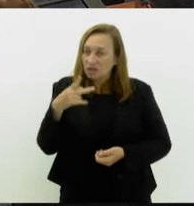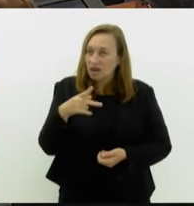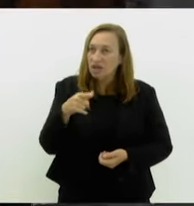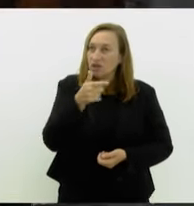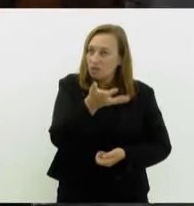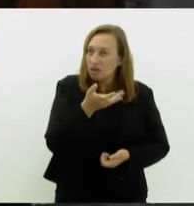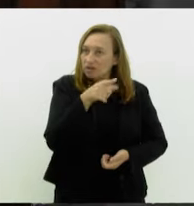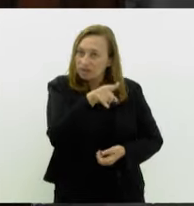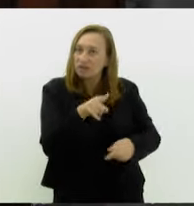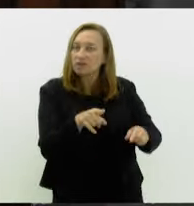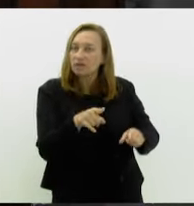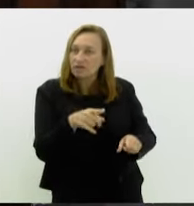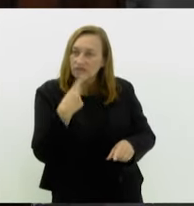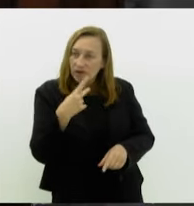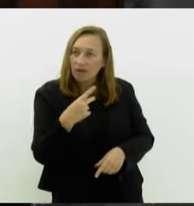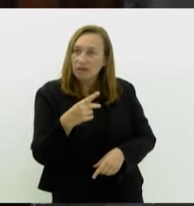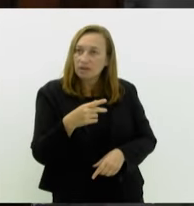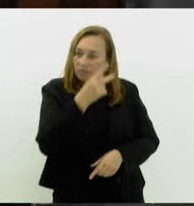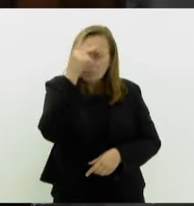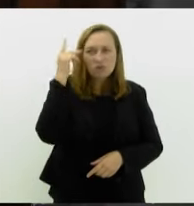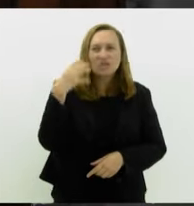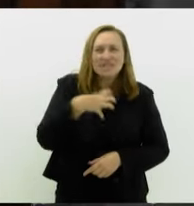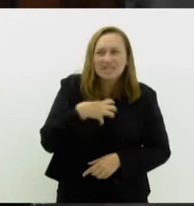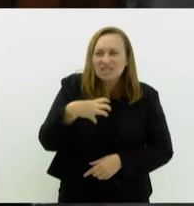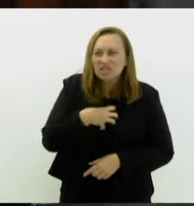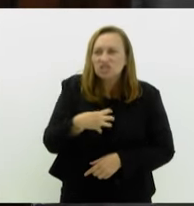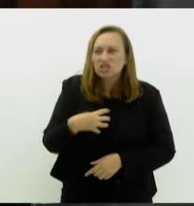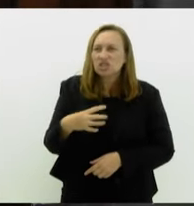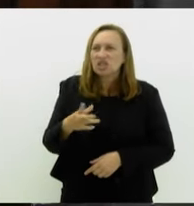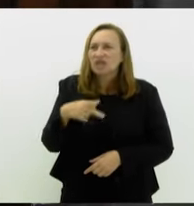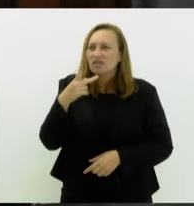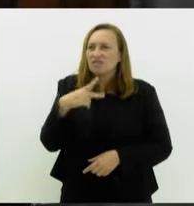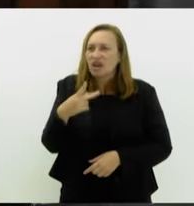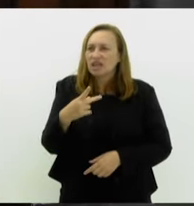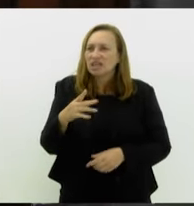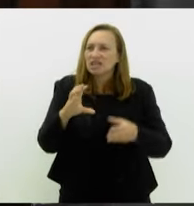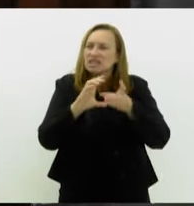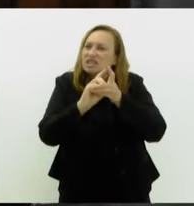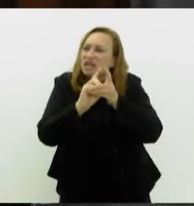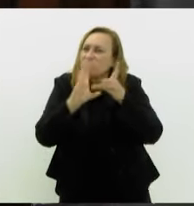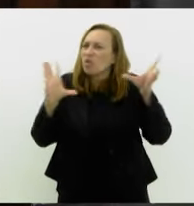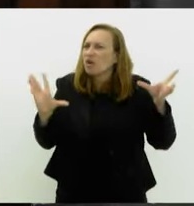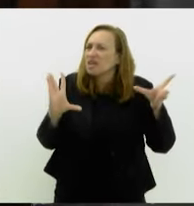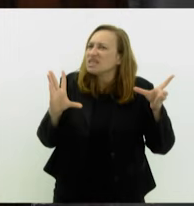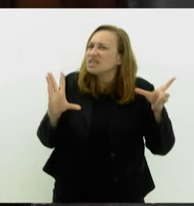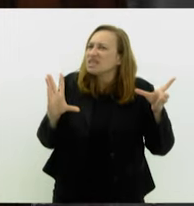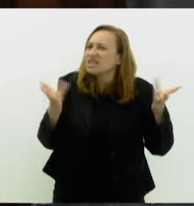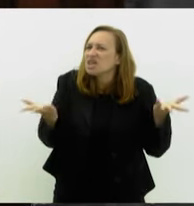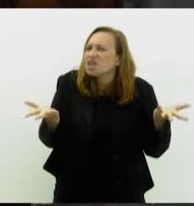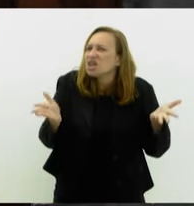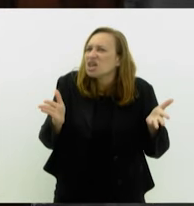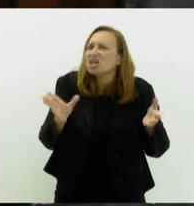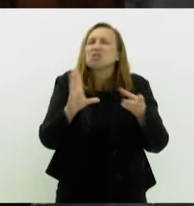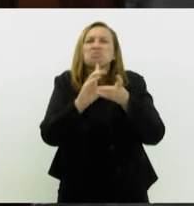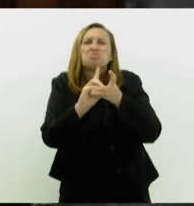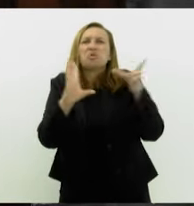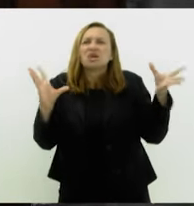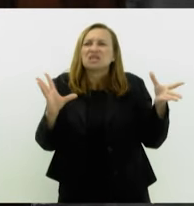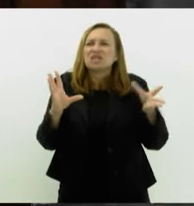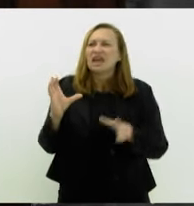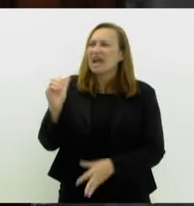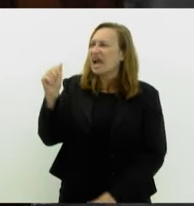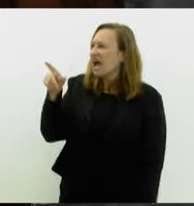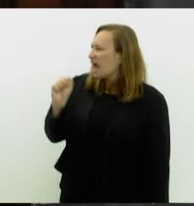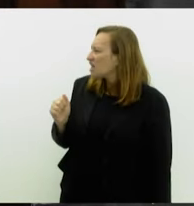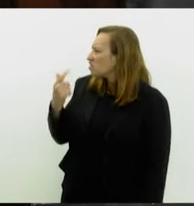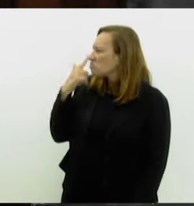fale isso para as pessoas sentirem isso a gente fala tanto de democracia que Democracia é essa Carla que a gente não se